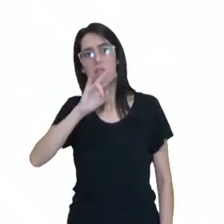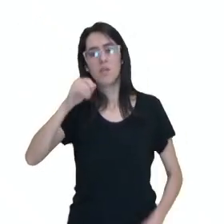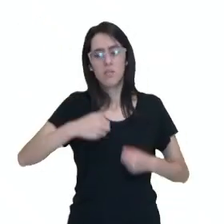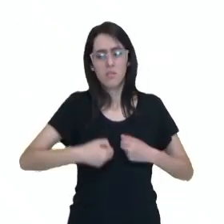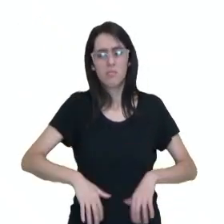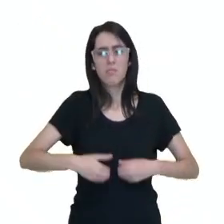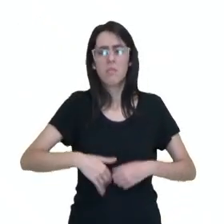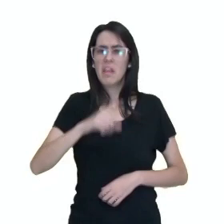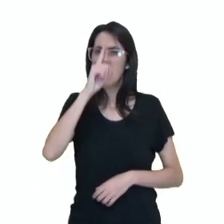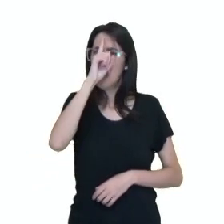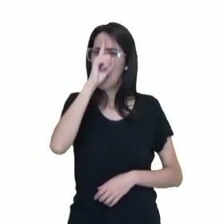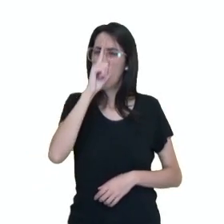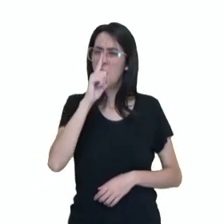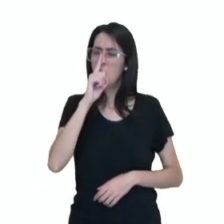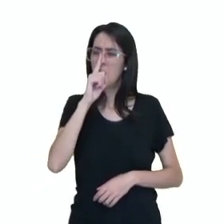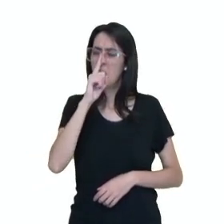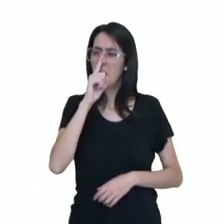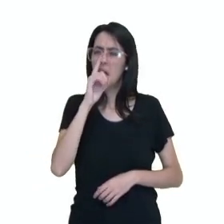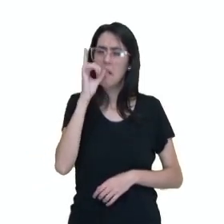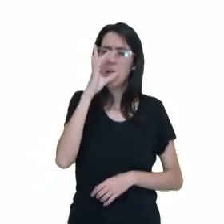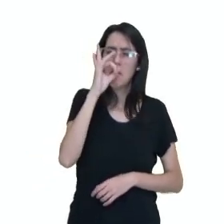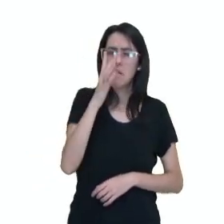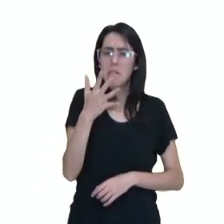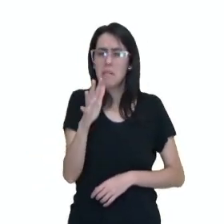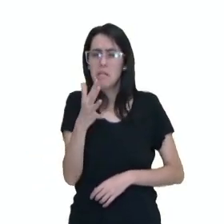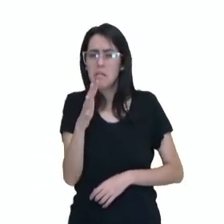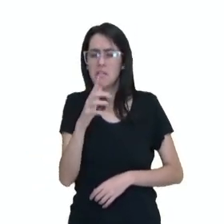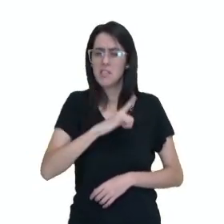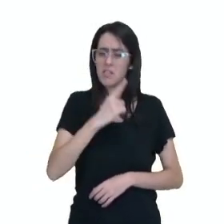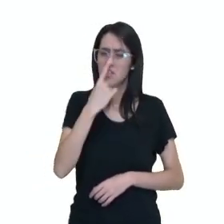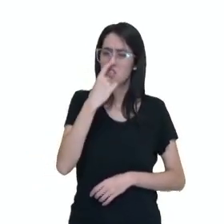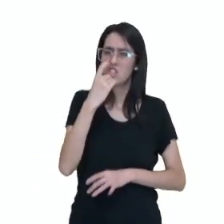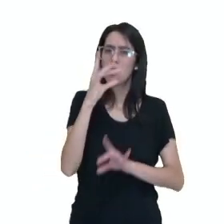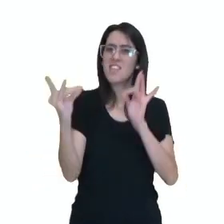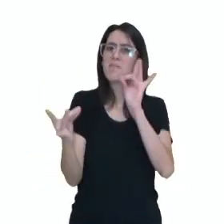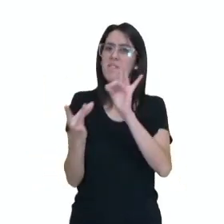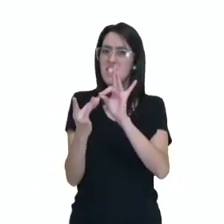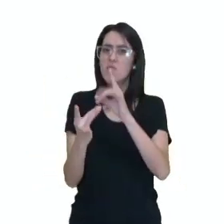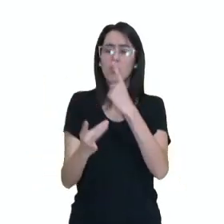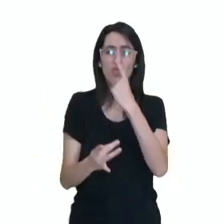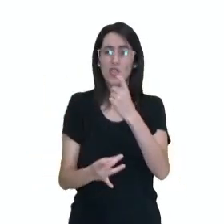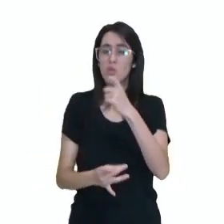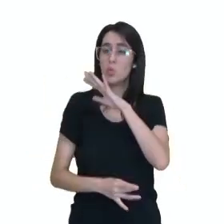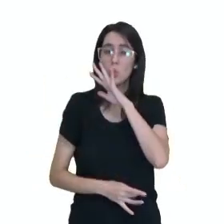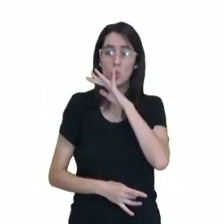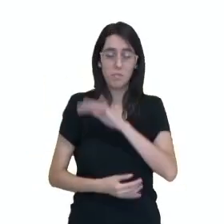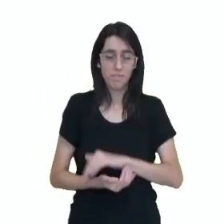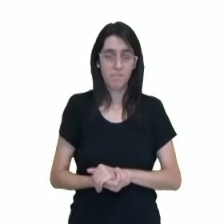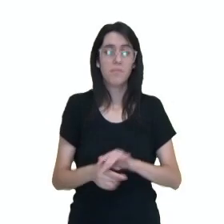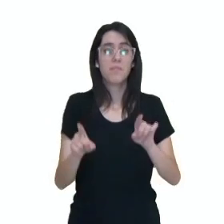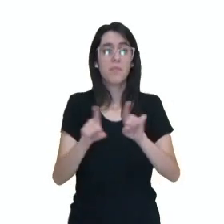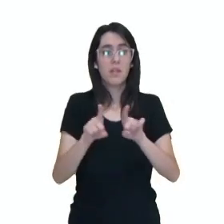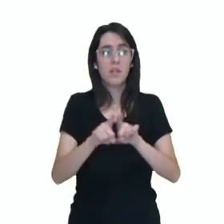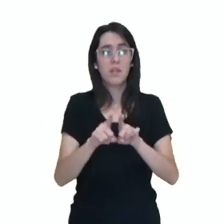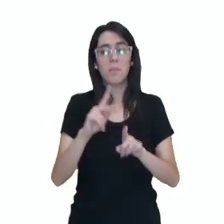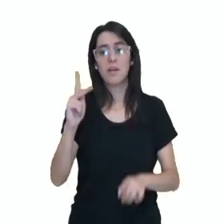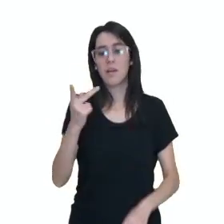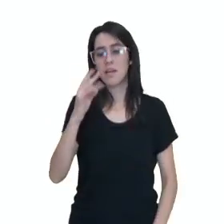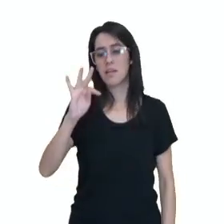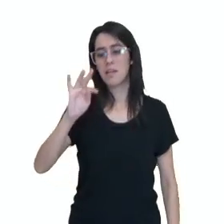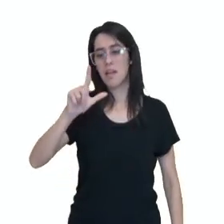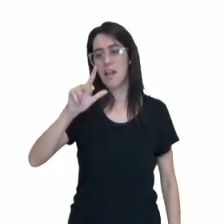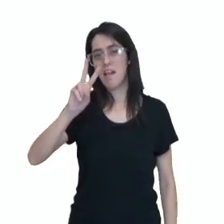bem característico, amarelo esverdeado, que tem um odor característico muito ruim, tá? E o HTLV, que é um